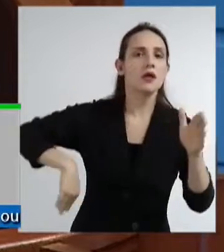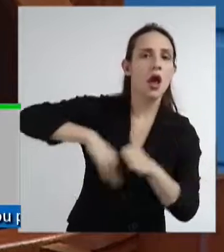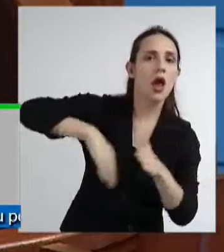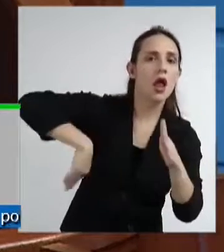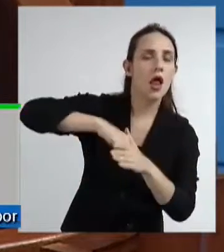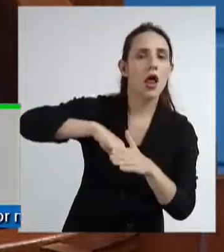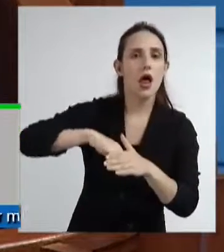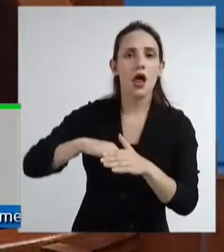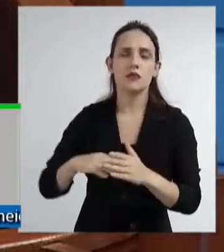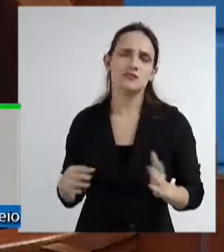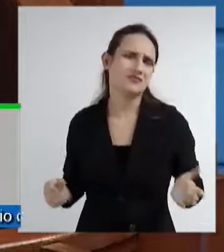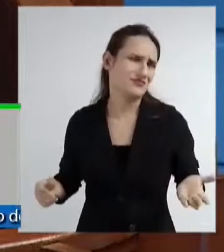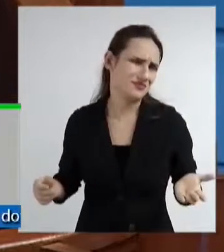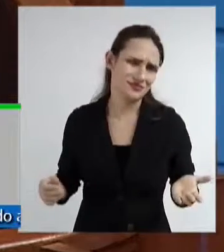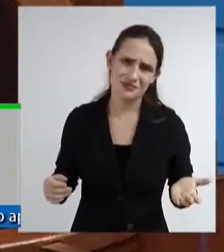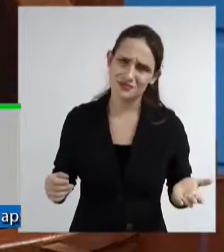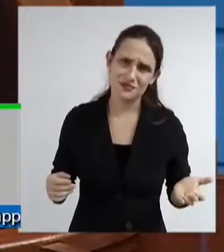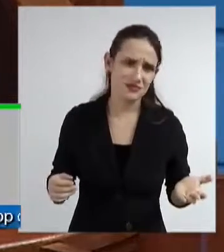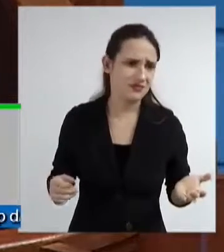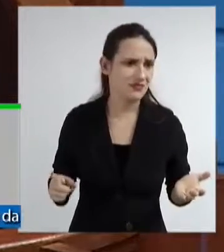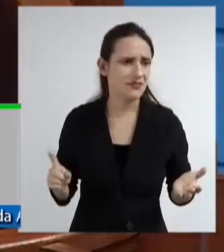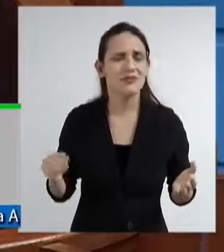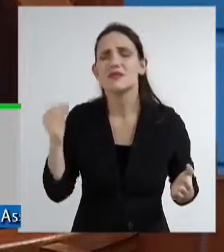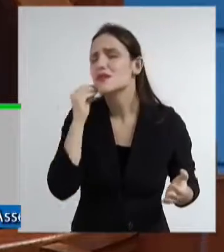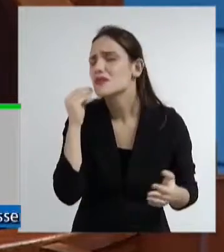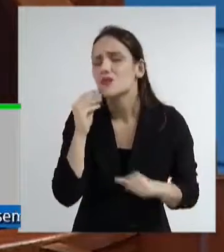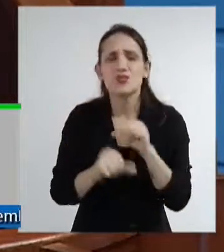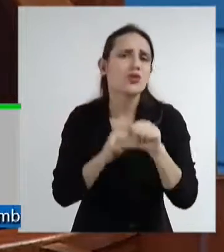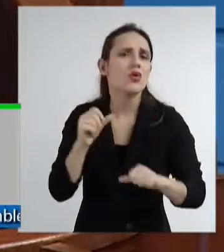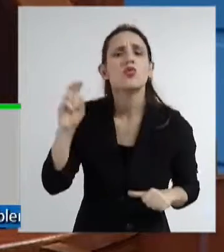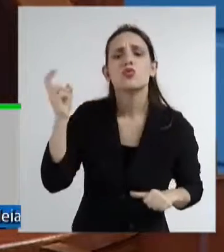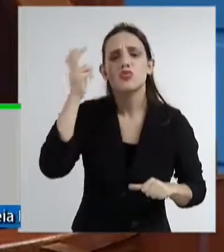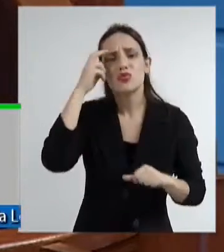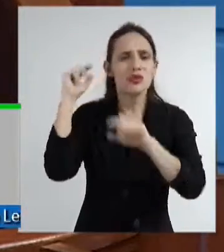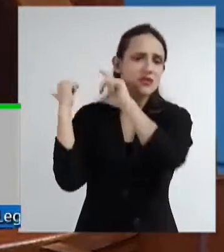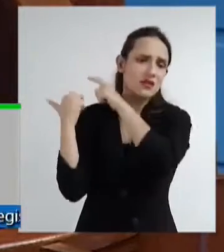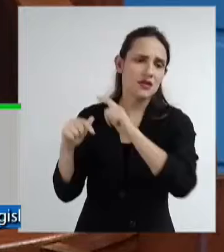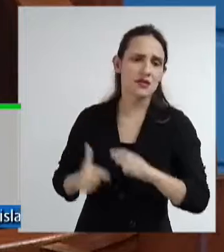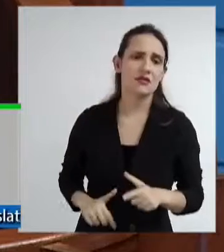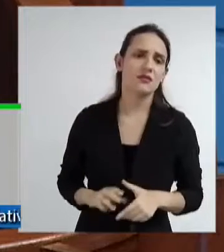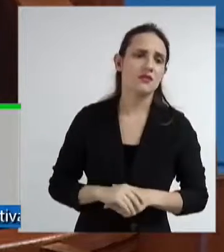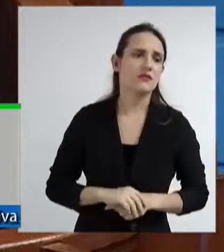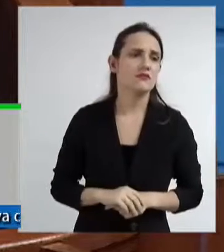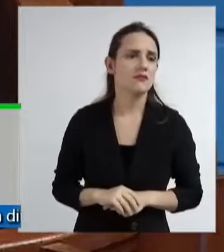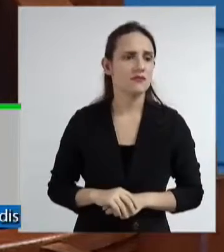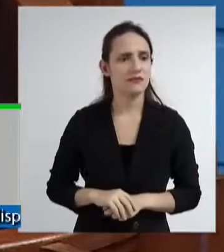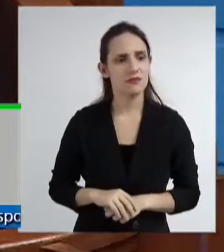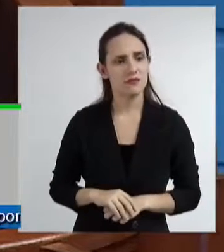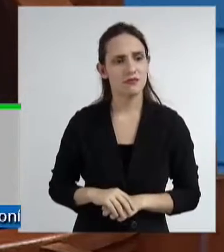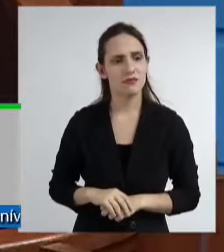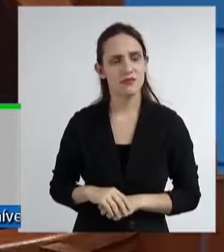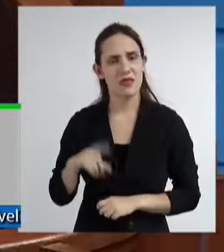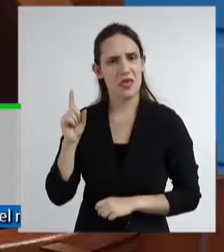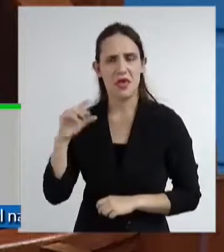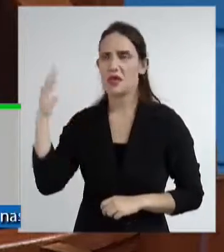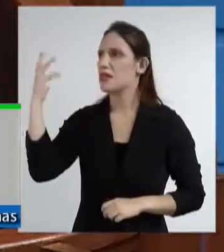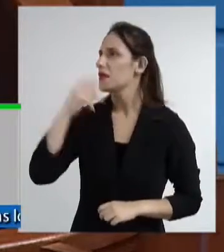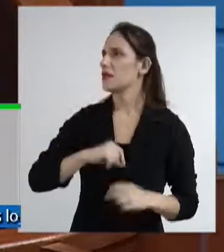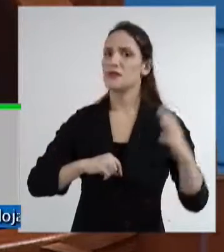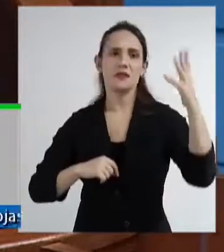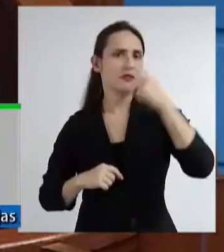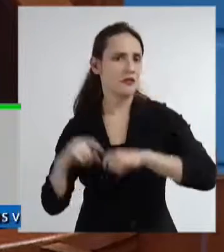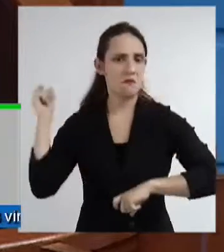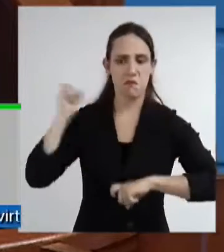muito tempo que a gente vem lutando contra a ideia de que aqui no Brasil, aqui no nosso país, é o paraíso do